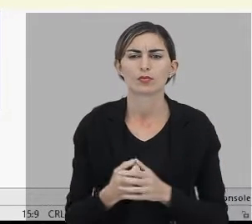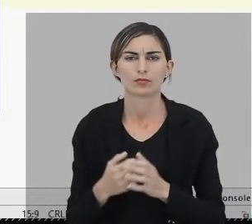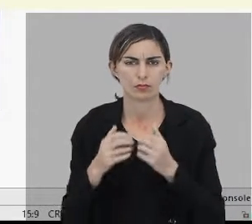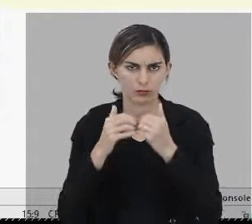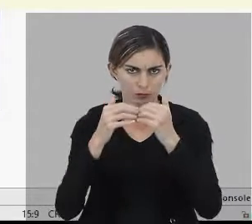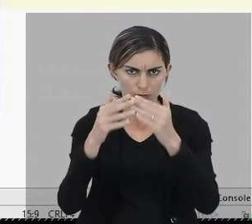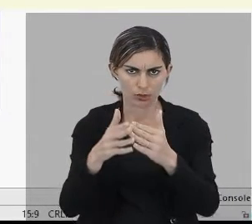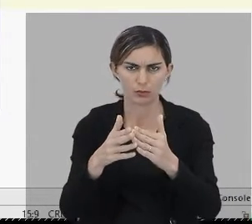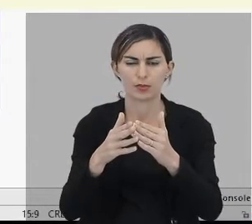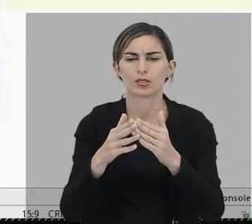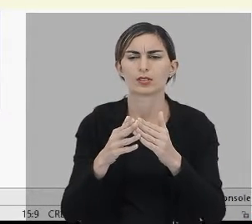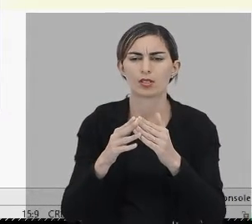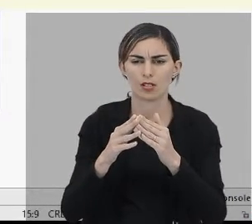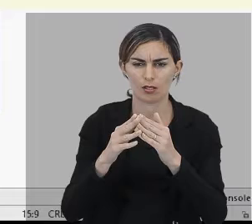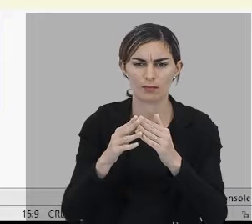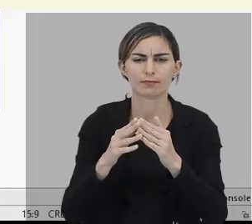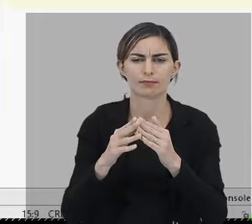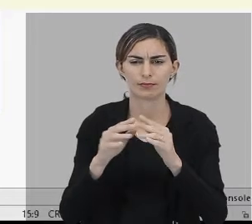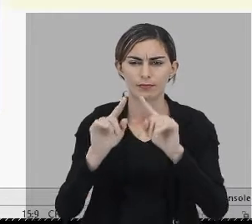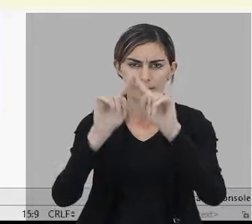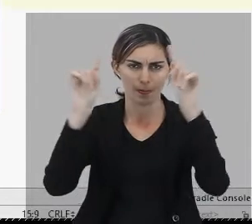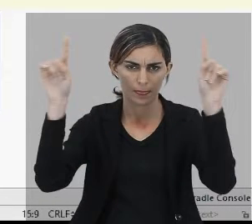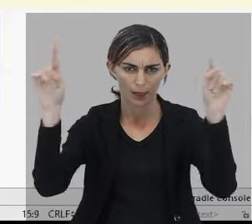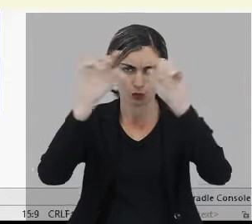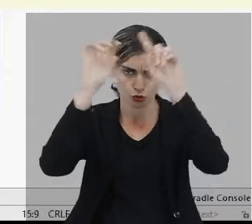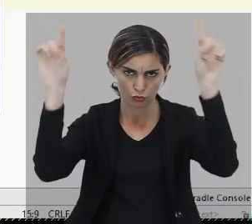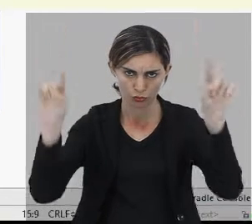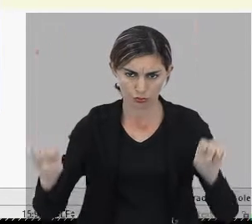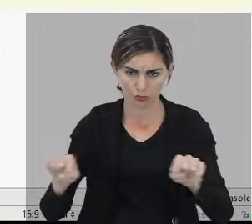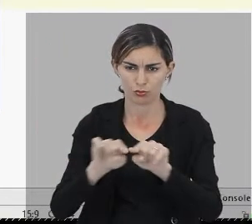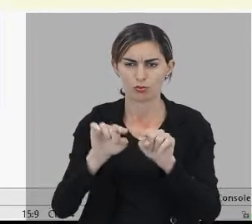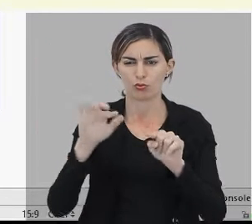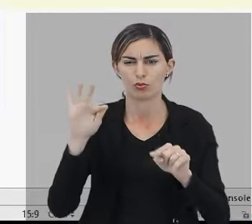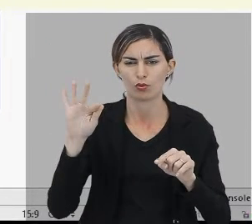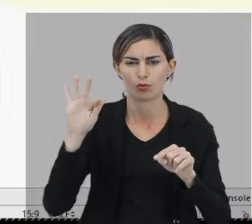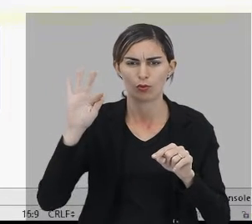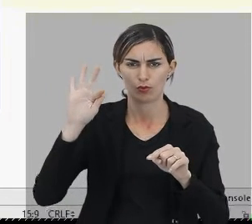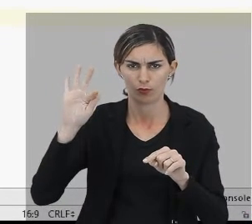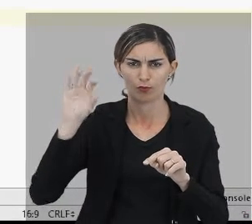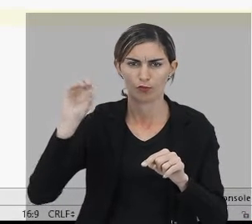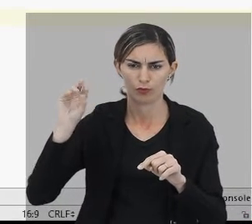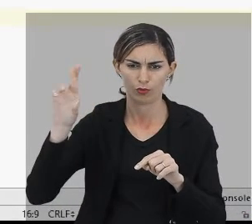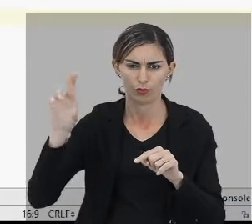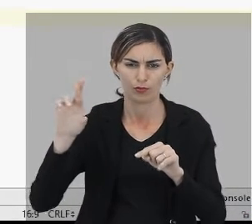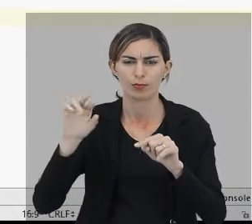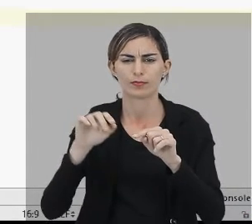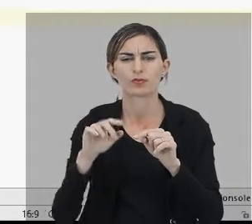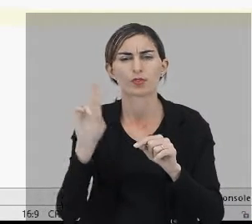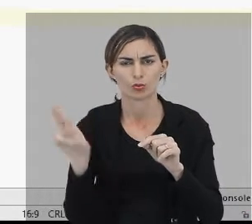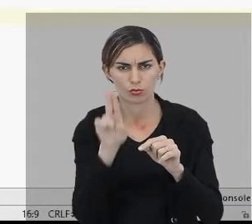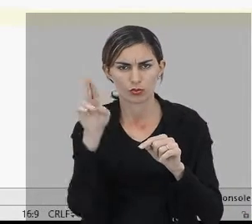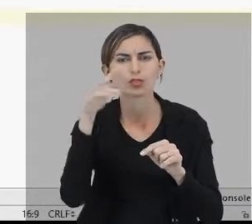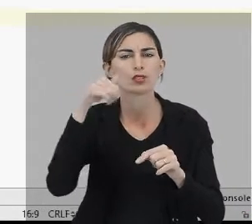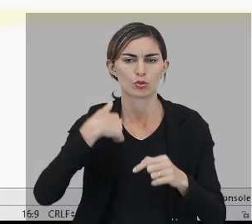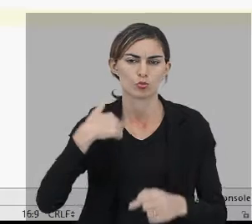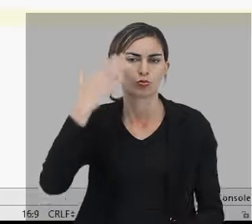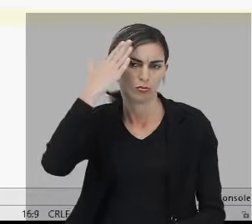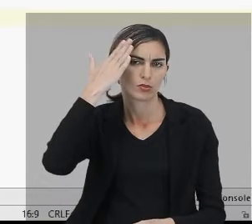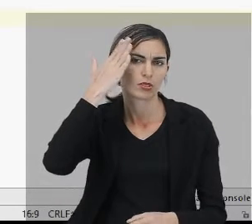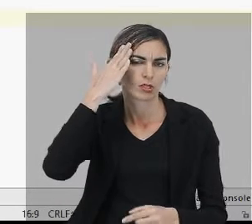vamos começar pelo laço for, pela estrutura de repetição for. O for ele é usado quando a gente já